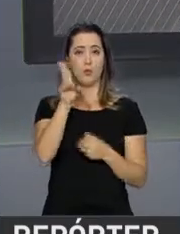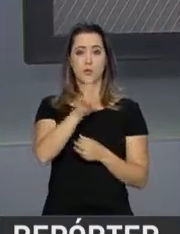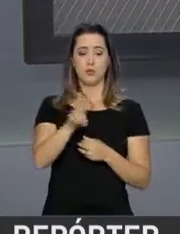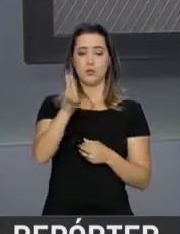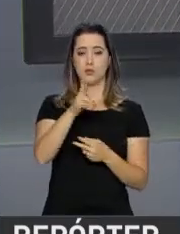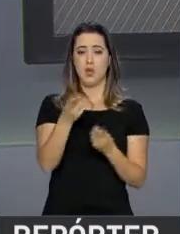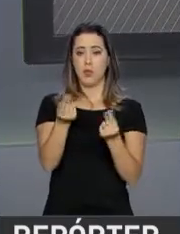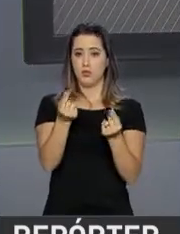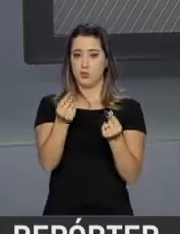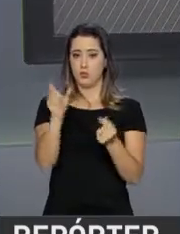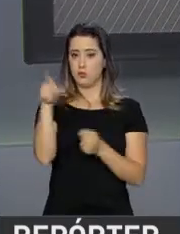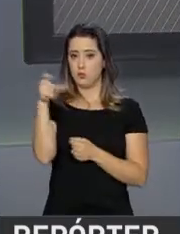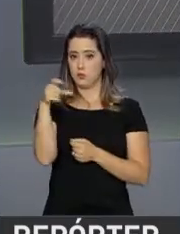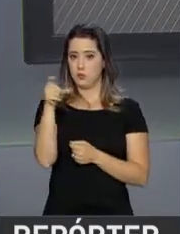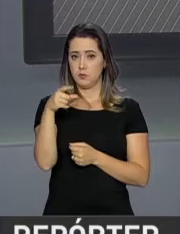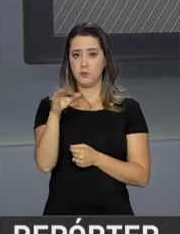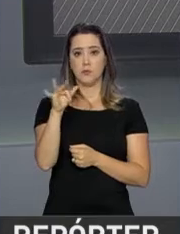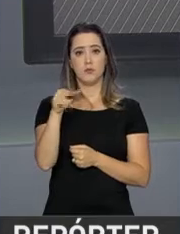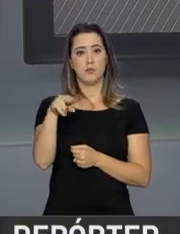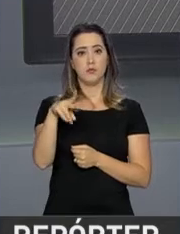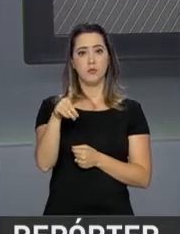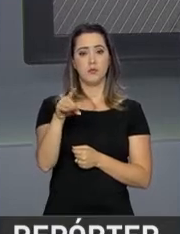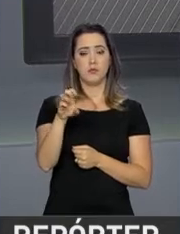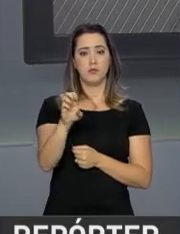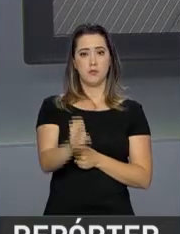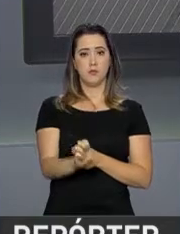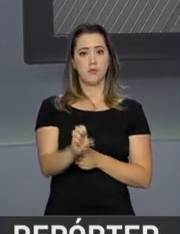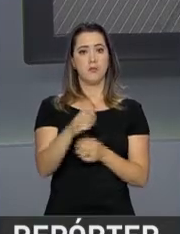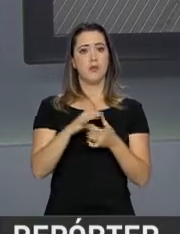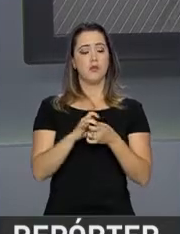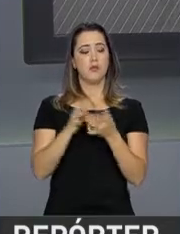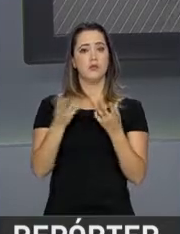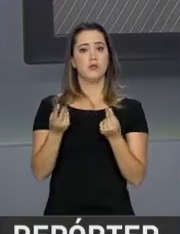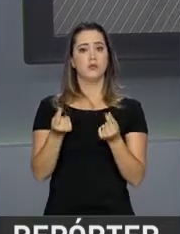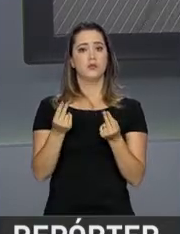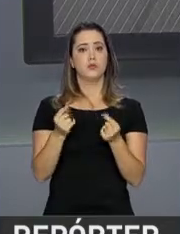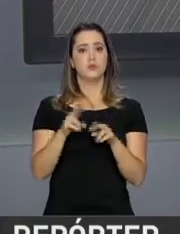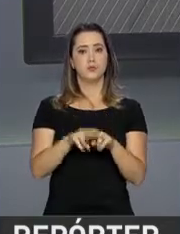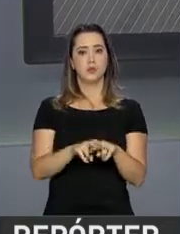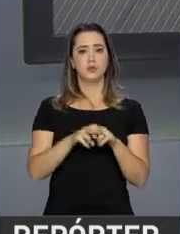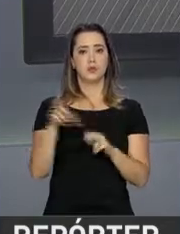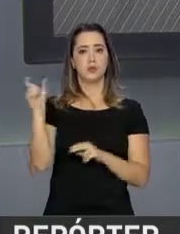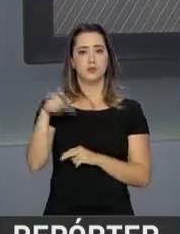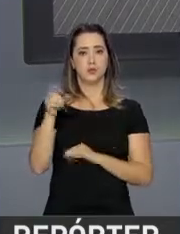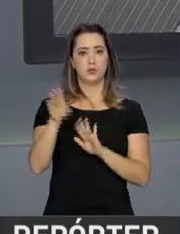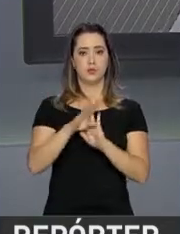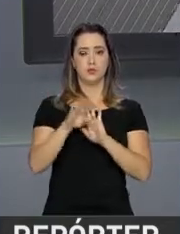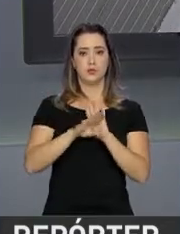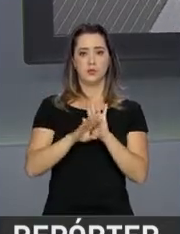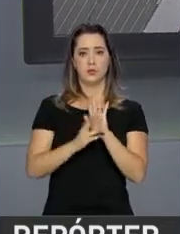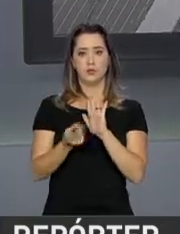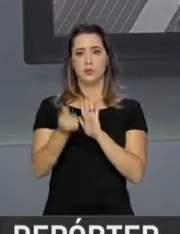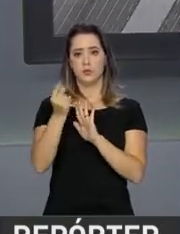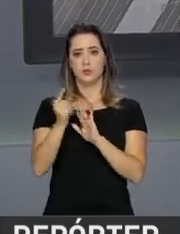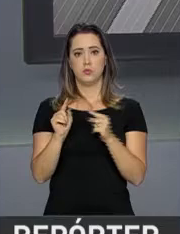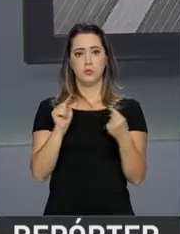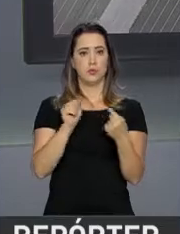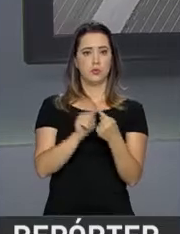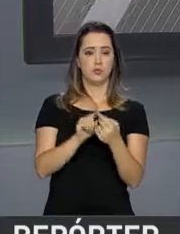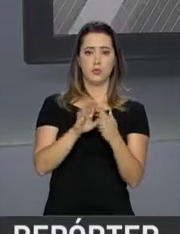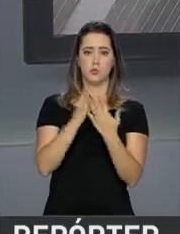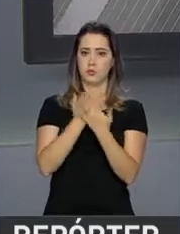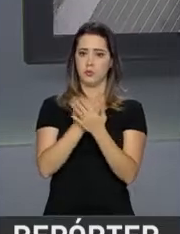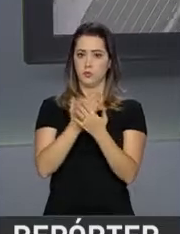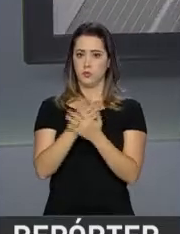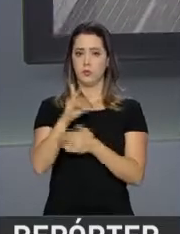do dia a dia o fundo nacional de desenvolvimento da educação libera recursos por meio do cartão do programa dinheiro direto